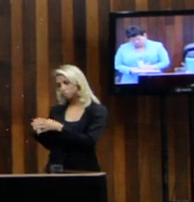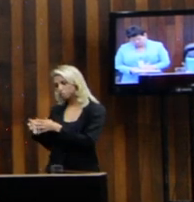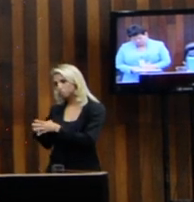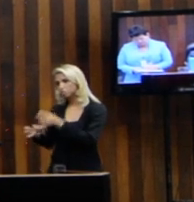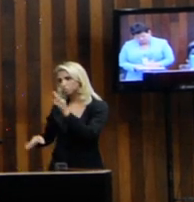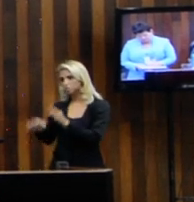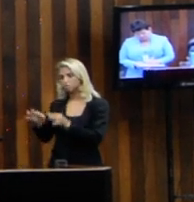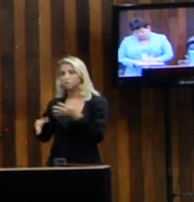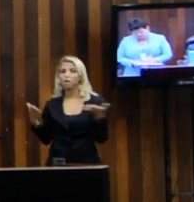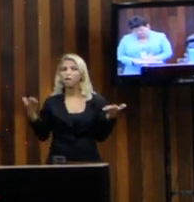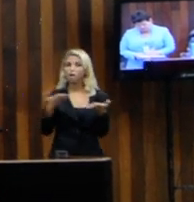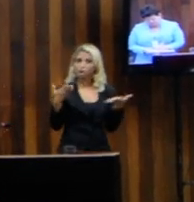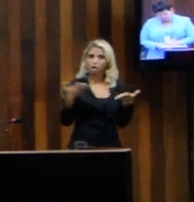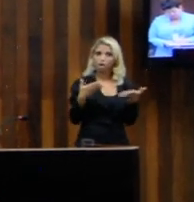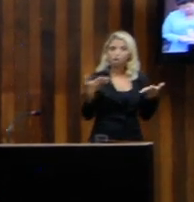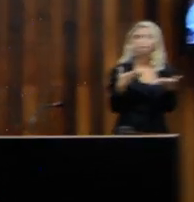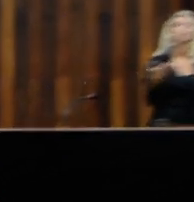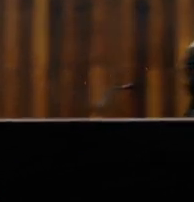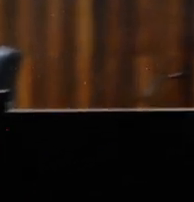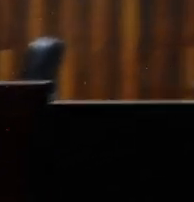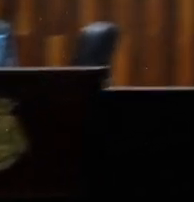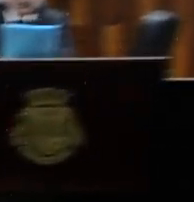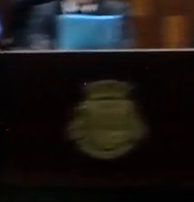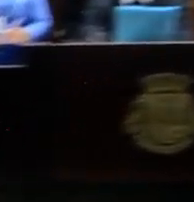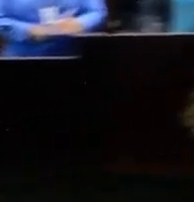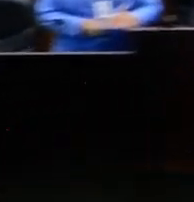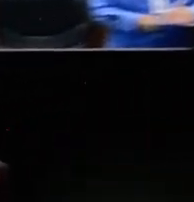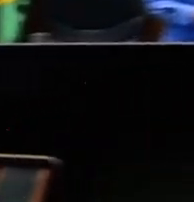e Justiça. Coloco o parecer em discussão.